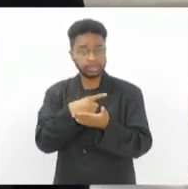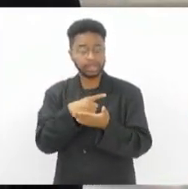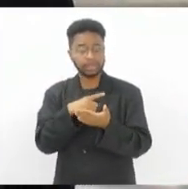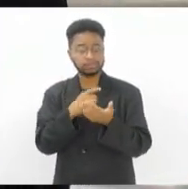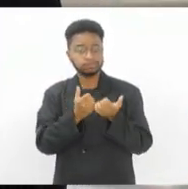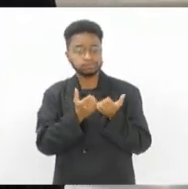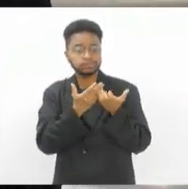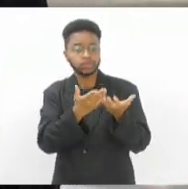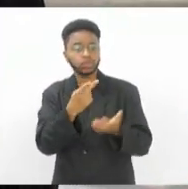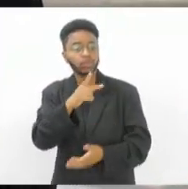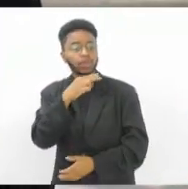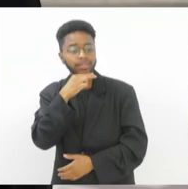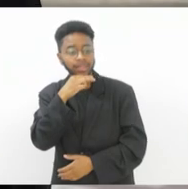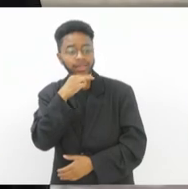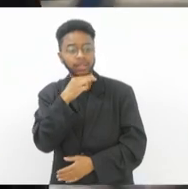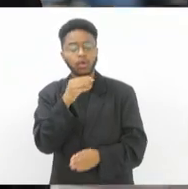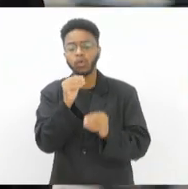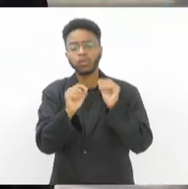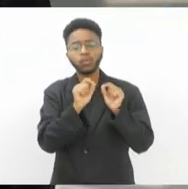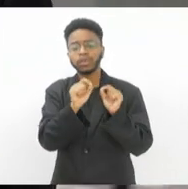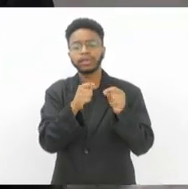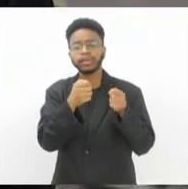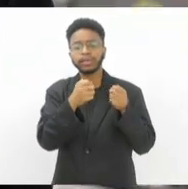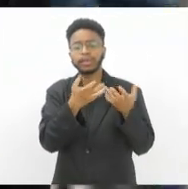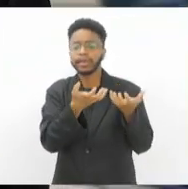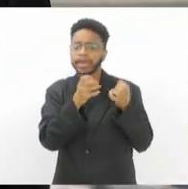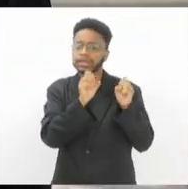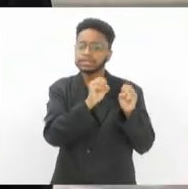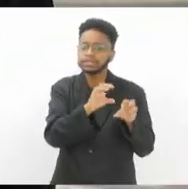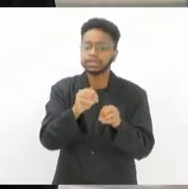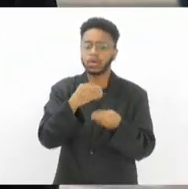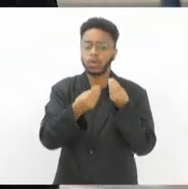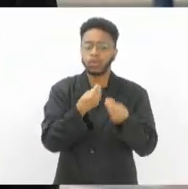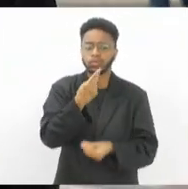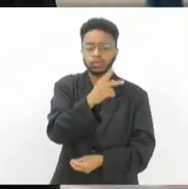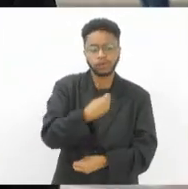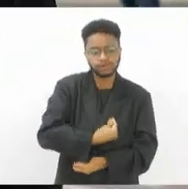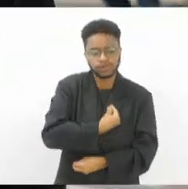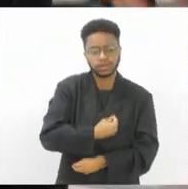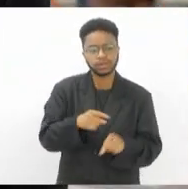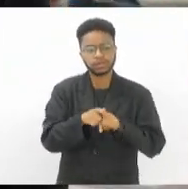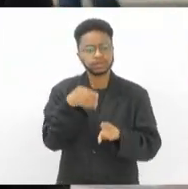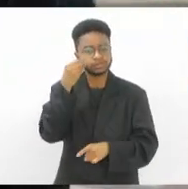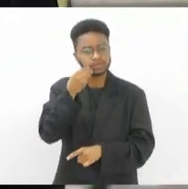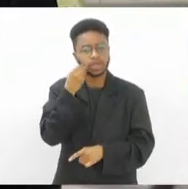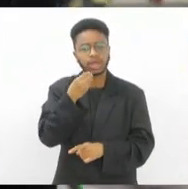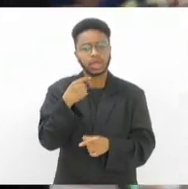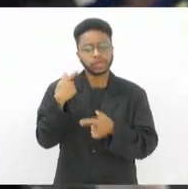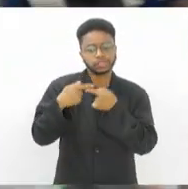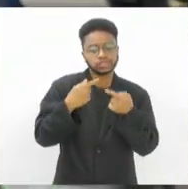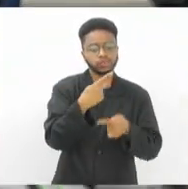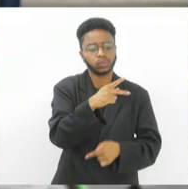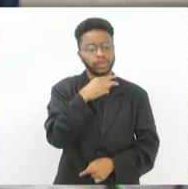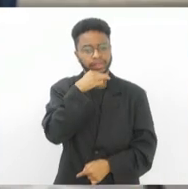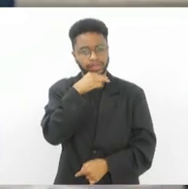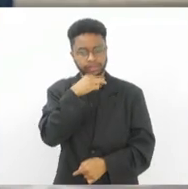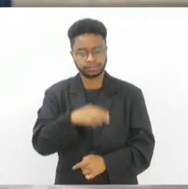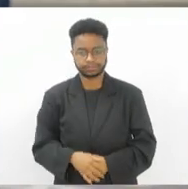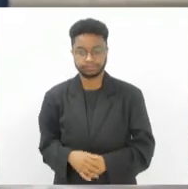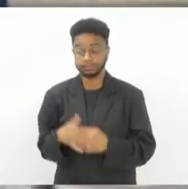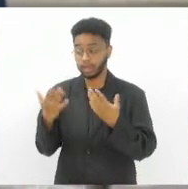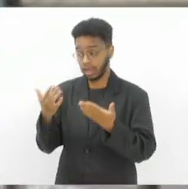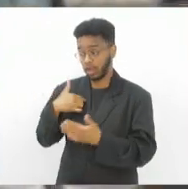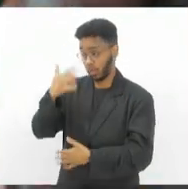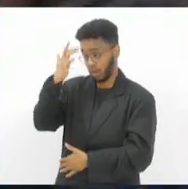Que lições o senhor espera passar com esse livro e com a sua experiência de vida também para essas gerações como a da sua neta? Eu acho o